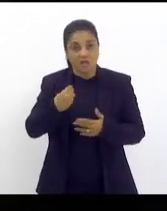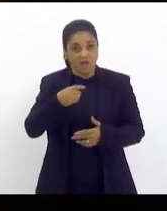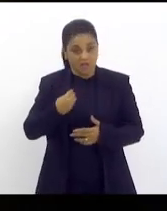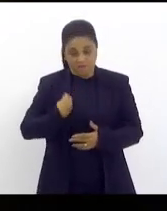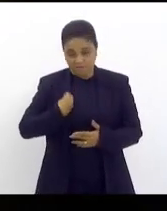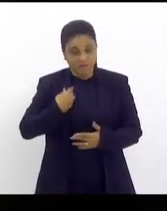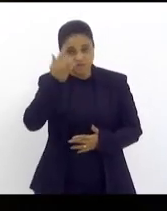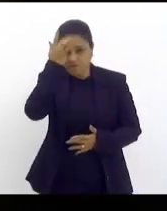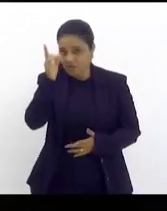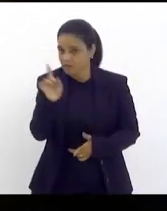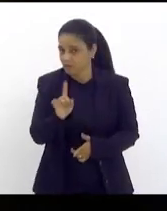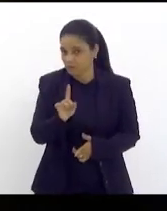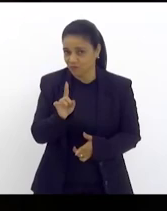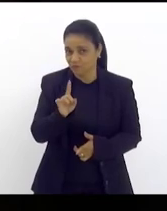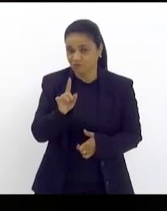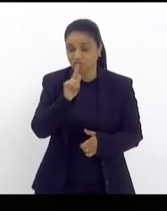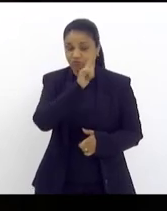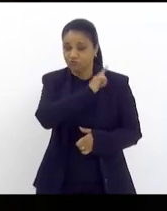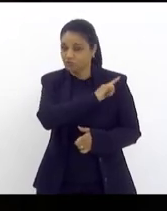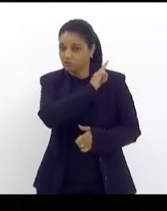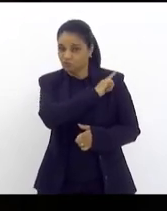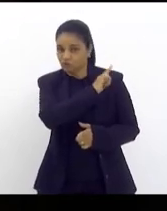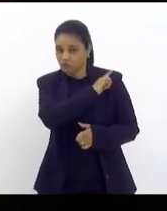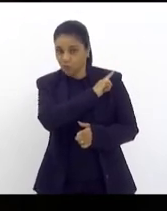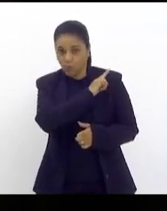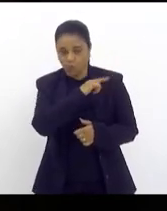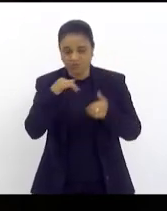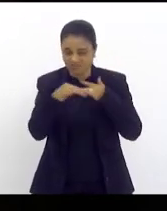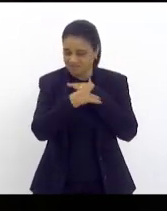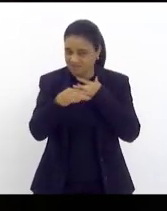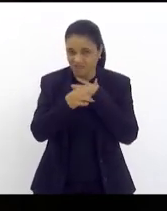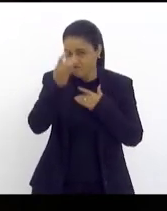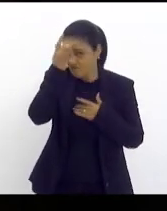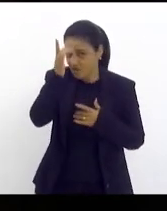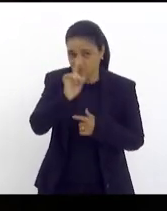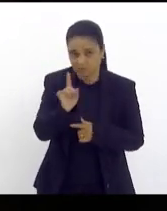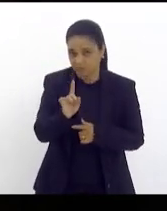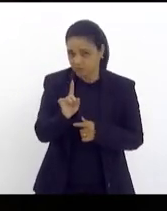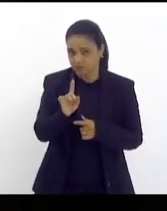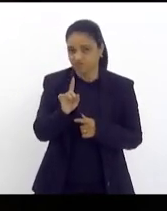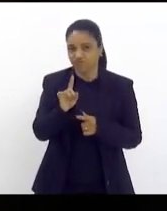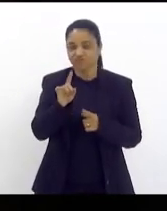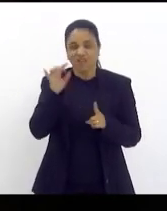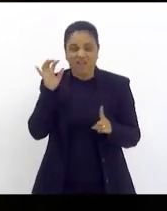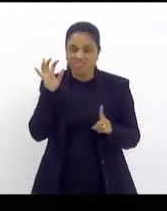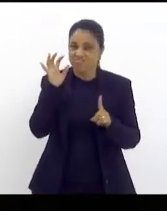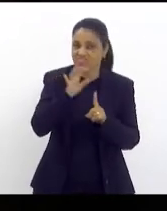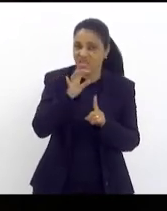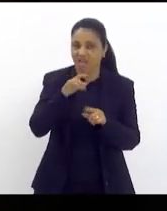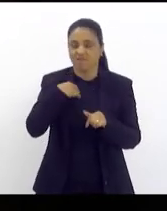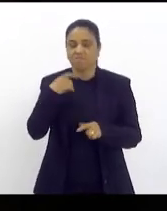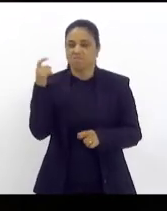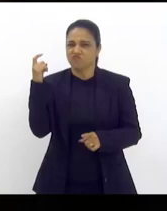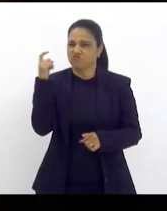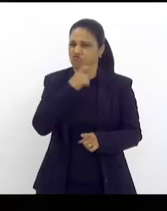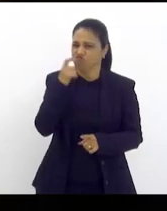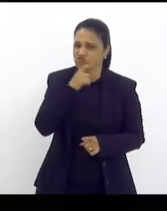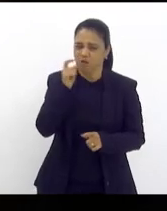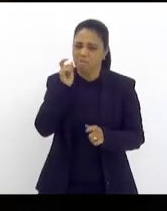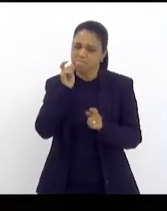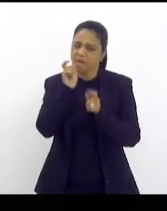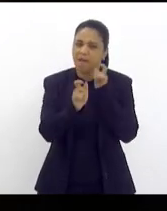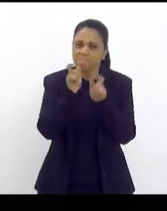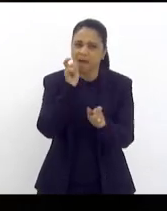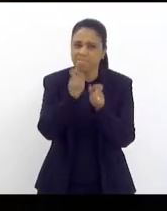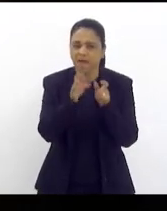mundo não é fácil. Ser gestor de uma cidade não é fácil. Os ataques, as mentiras, as